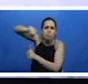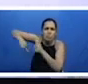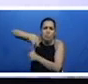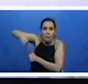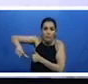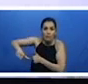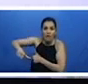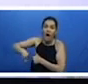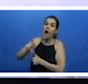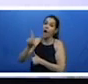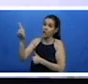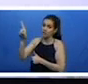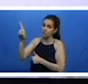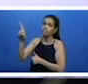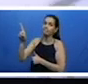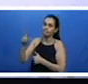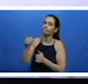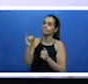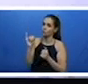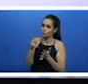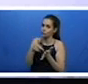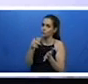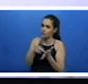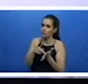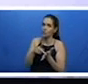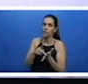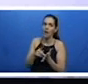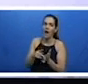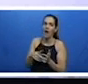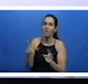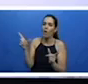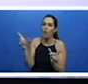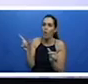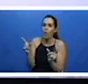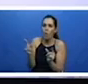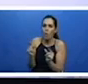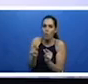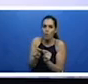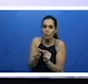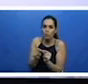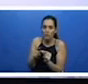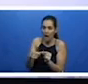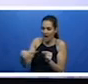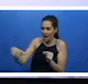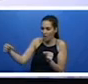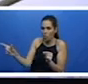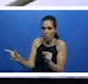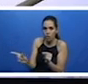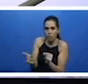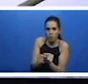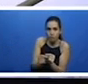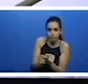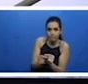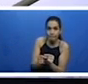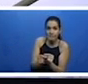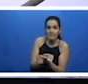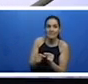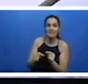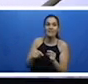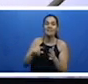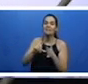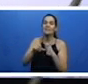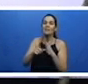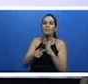ocorrem no organismo desse animal, a cauda vai diminuindo, vai encolhendo até desaparecer, onde ela vai sendo consumida